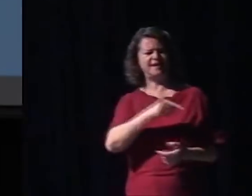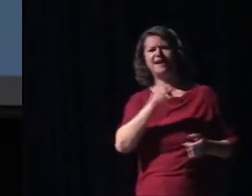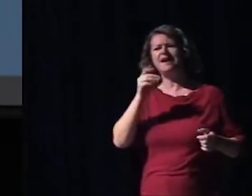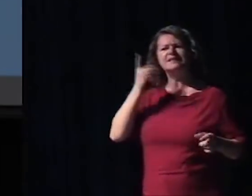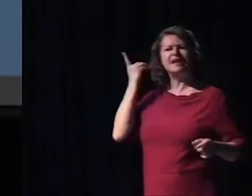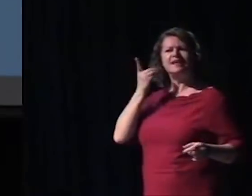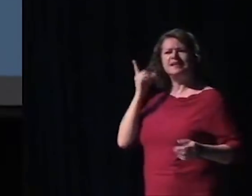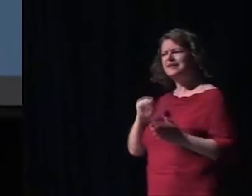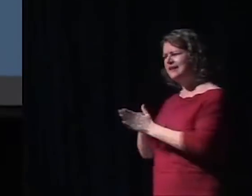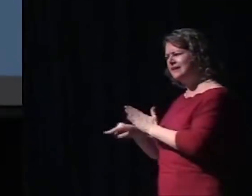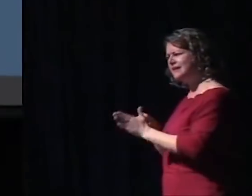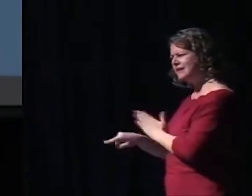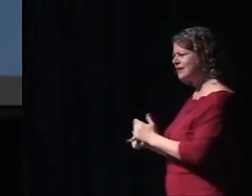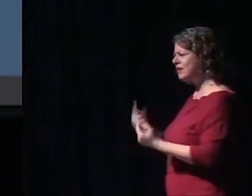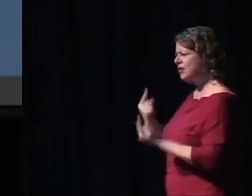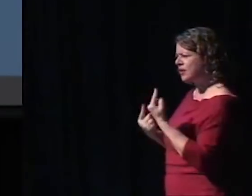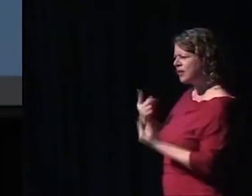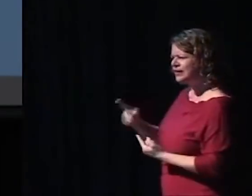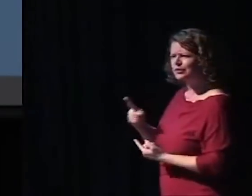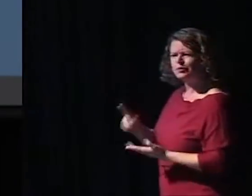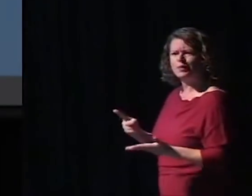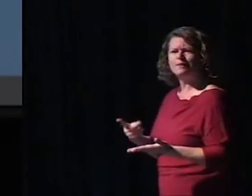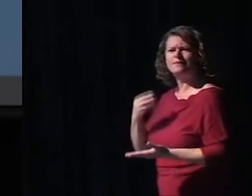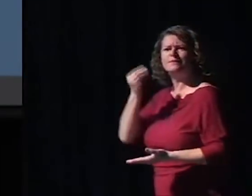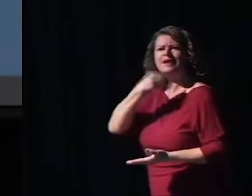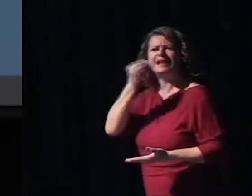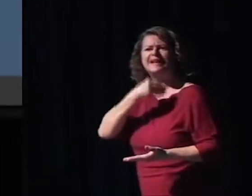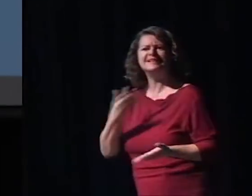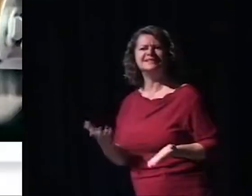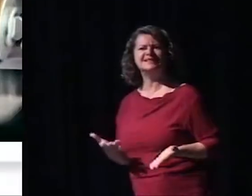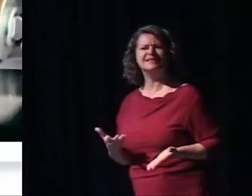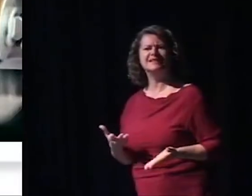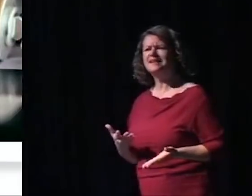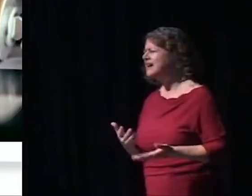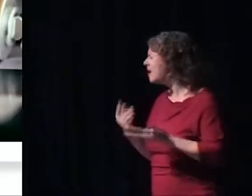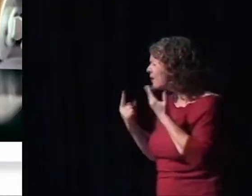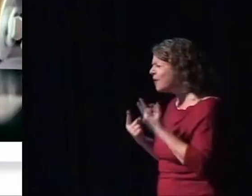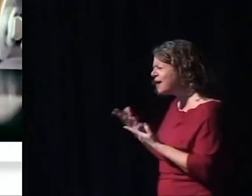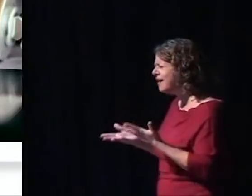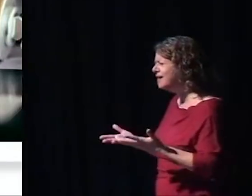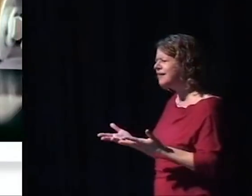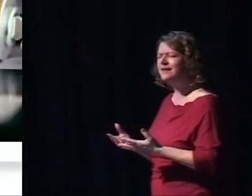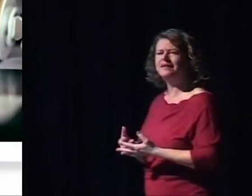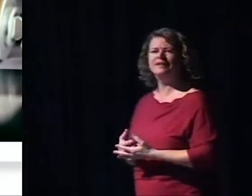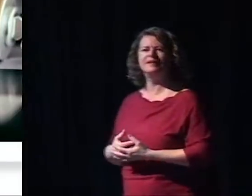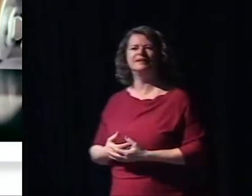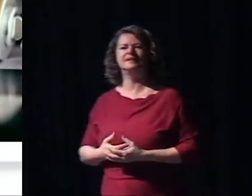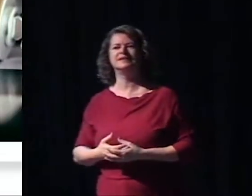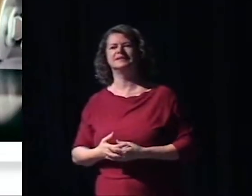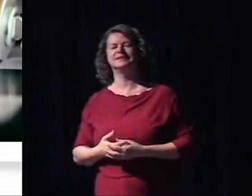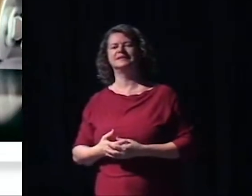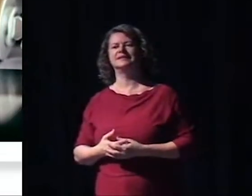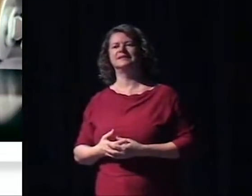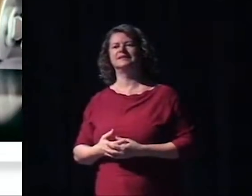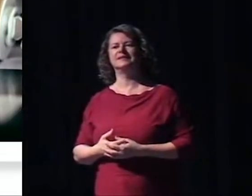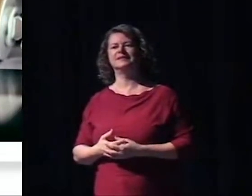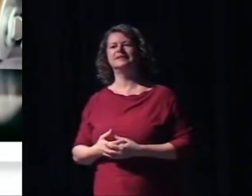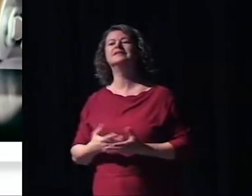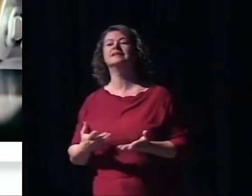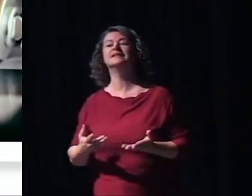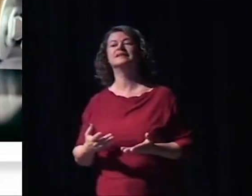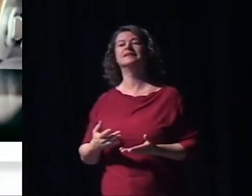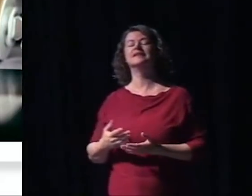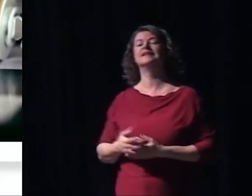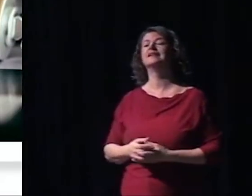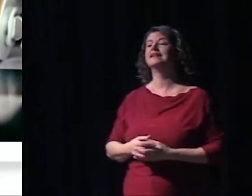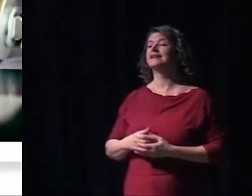faz perdeu o controle. Ele respondeu: se você tecer num pano as 7 tranças da minha cabeça.